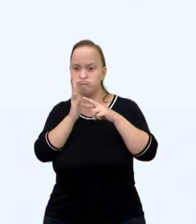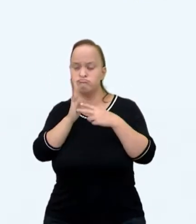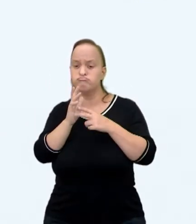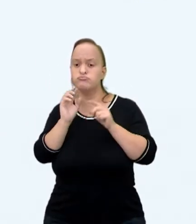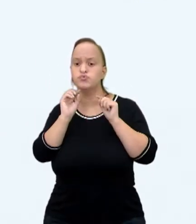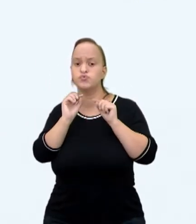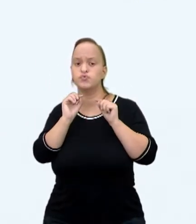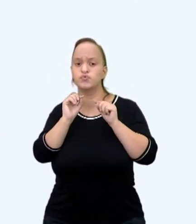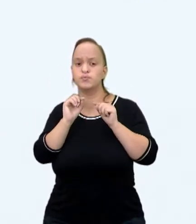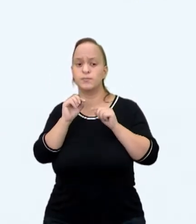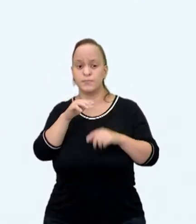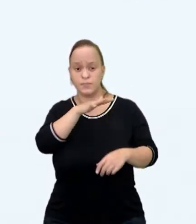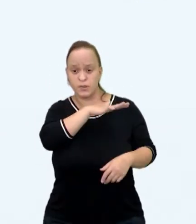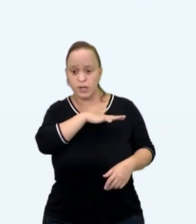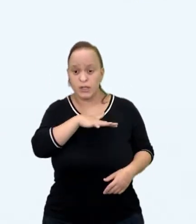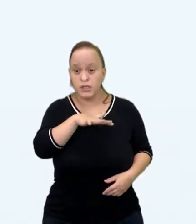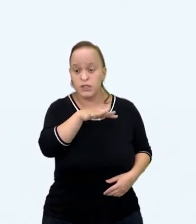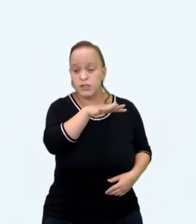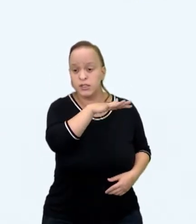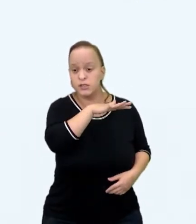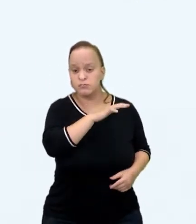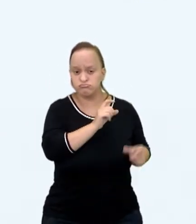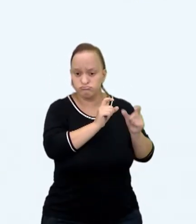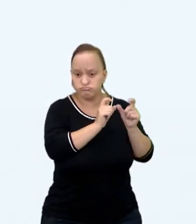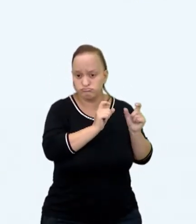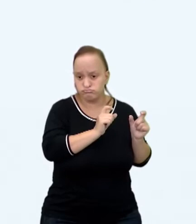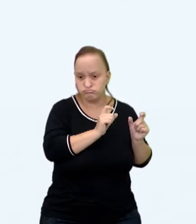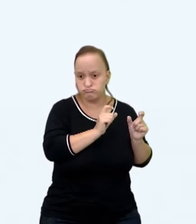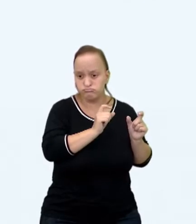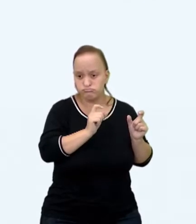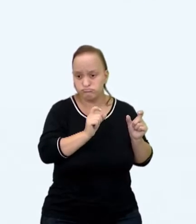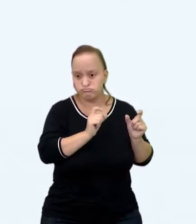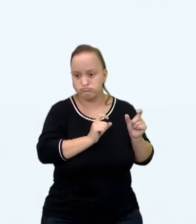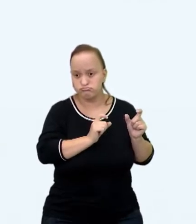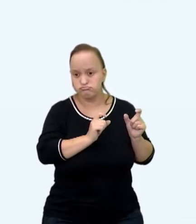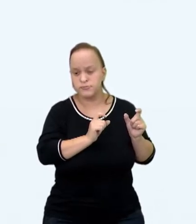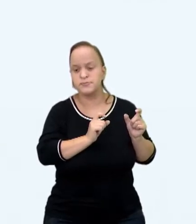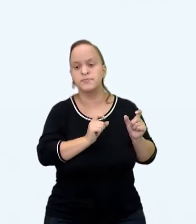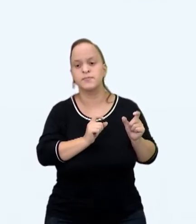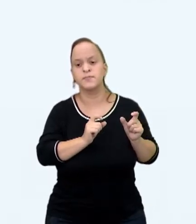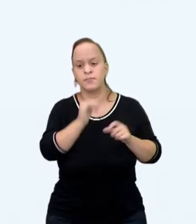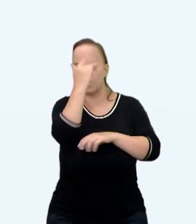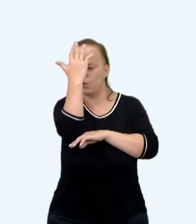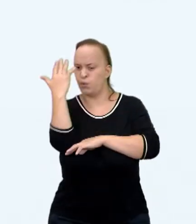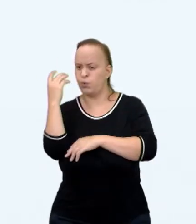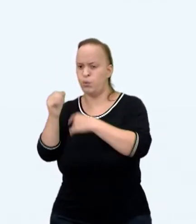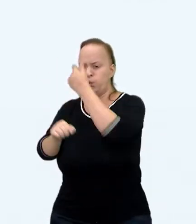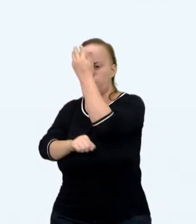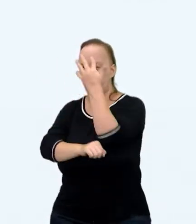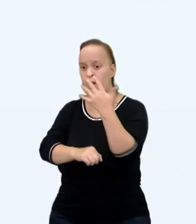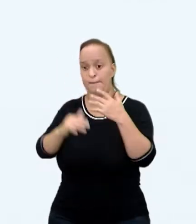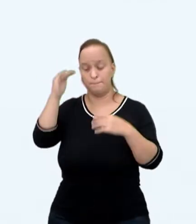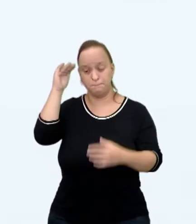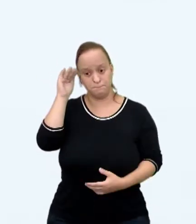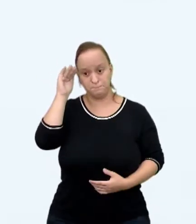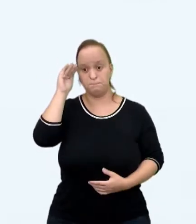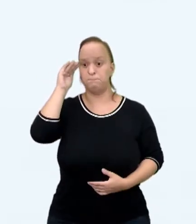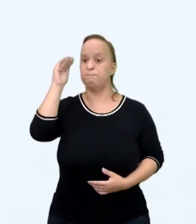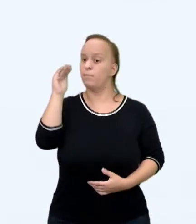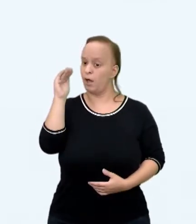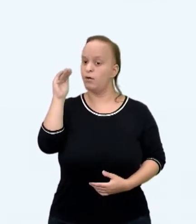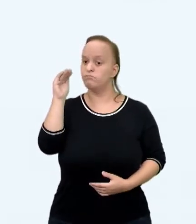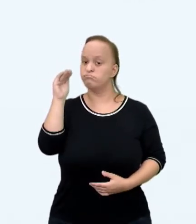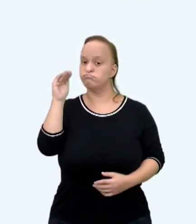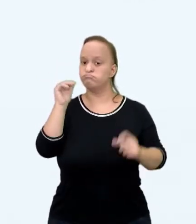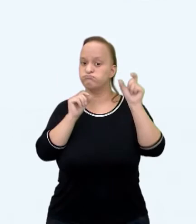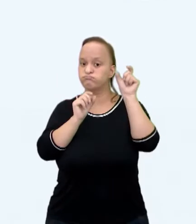a natureza é a estrela. Essas frases, considerando também a imagem do Milão, são importantes